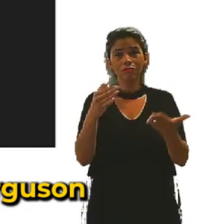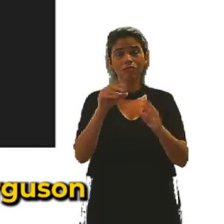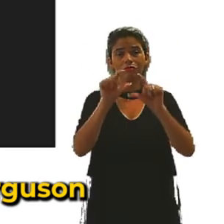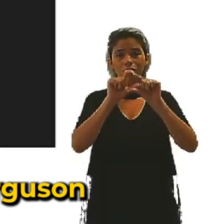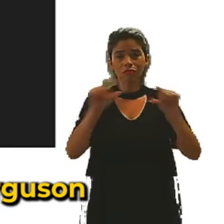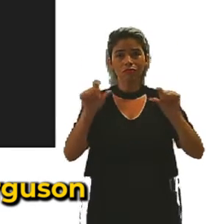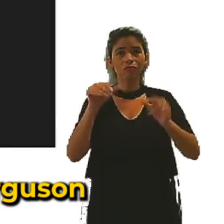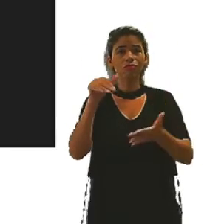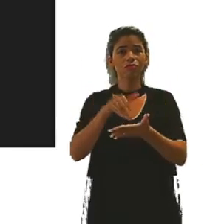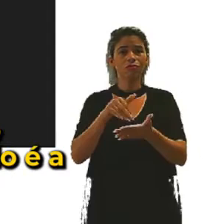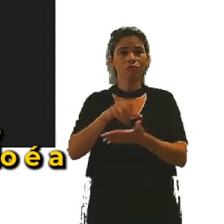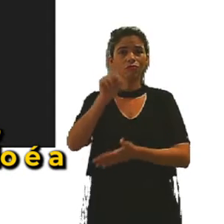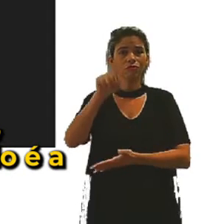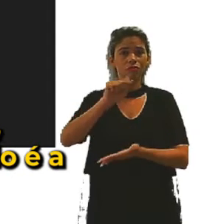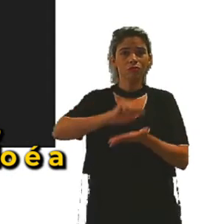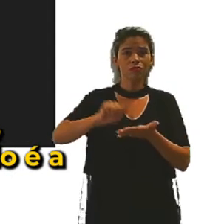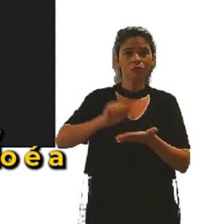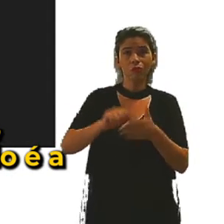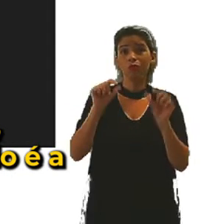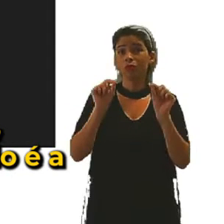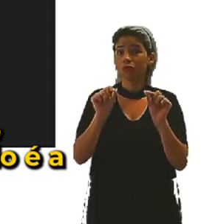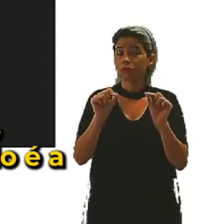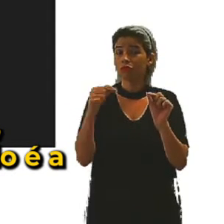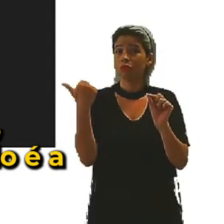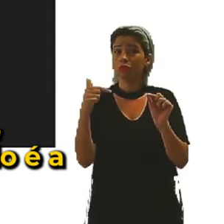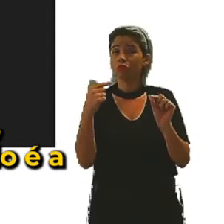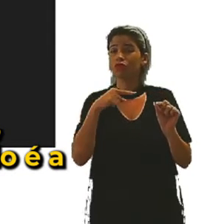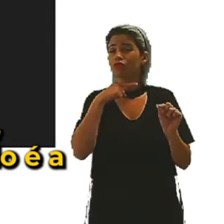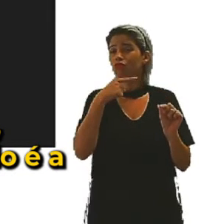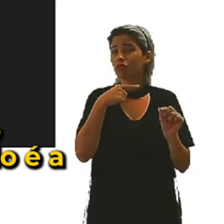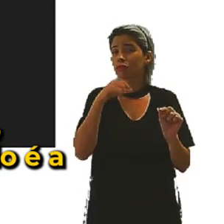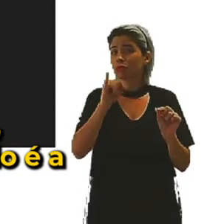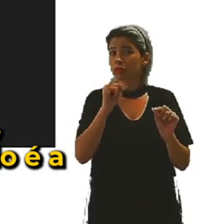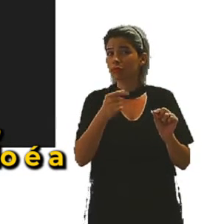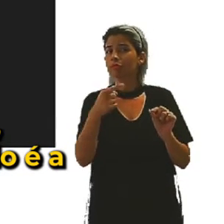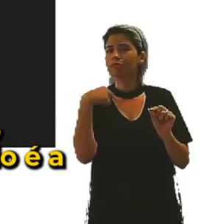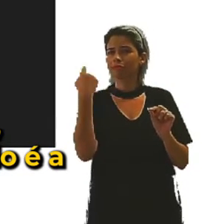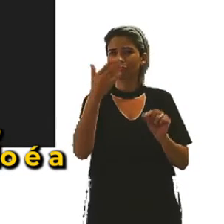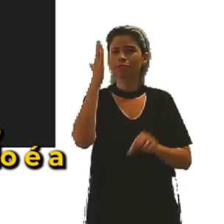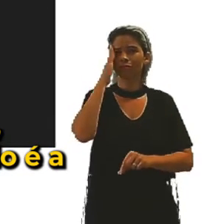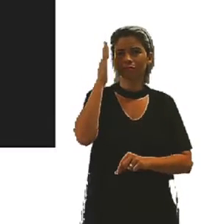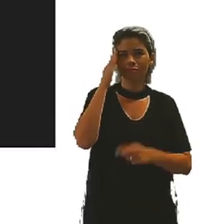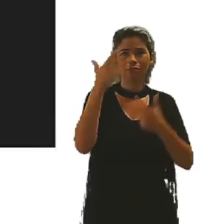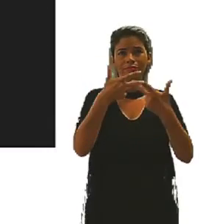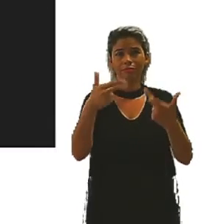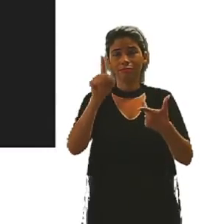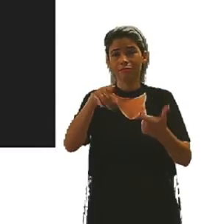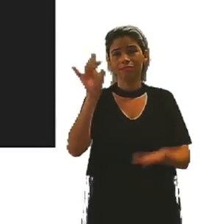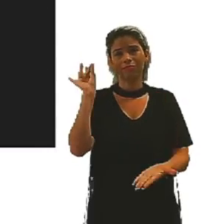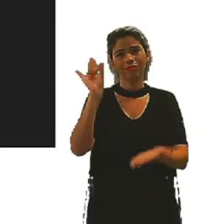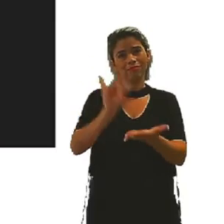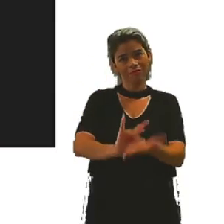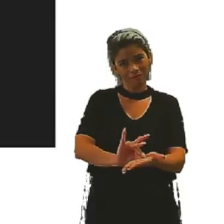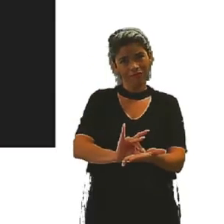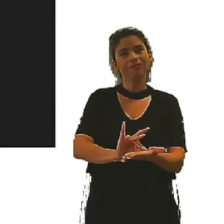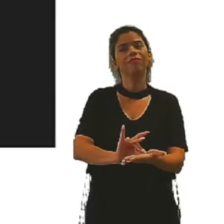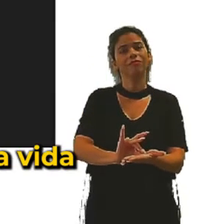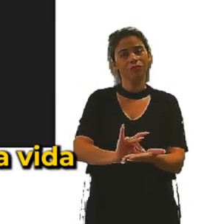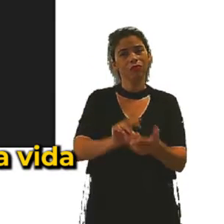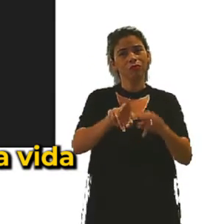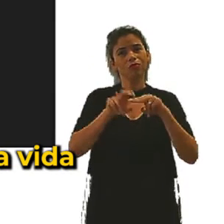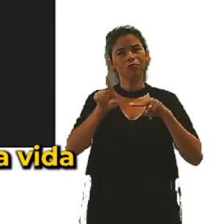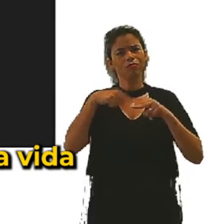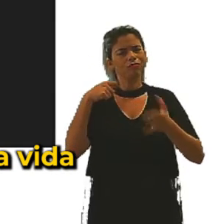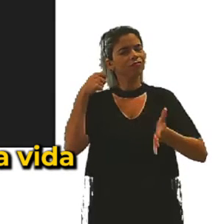né, de Merlig Ferguson, de que não há dúvida que, no fundo, sabemos que o outro lado de todo medo é a liberdade. Então, estamos aqui nesse webinar,